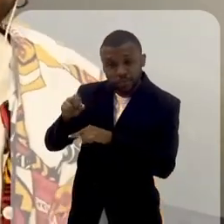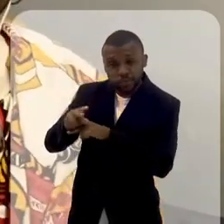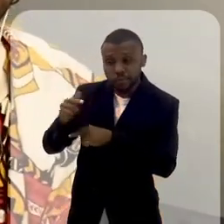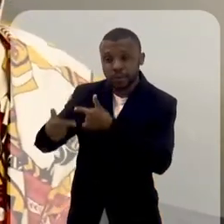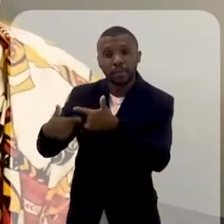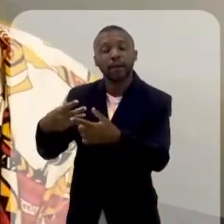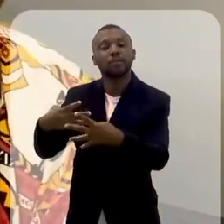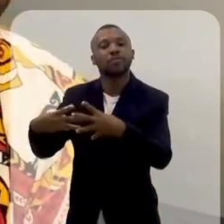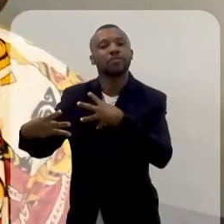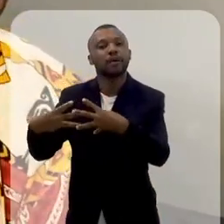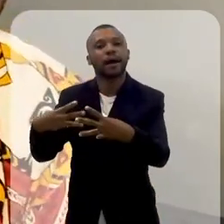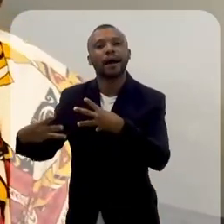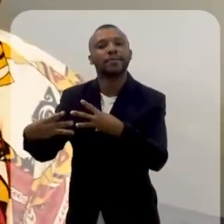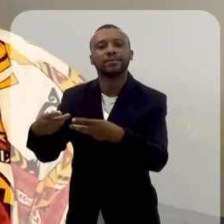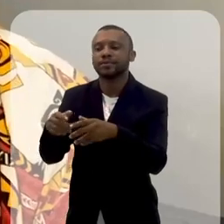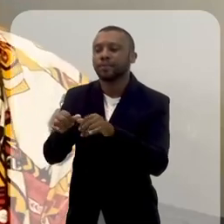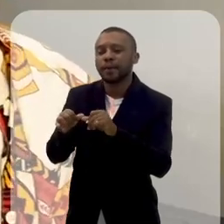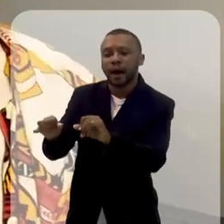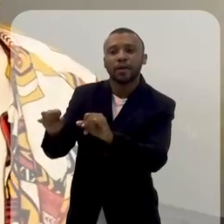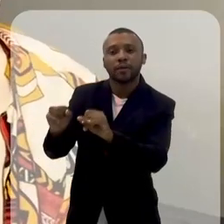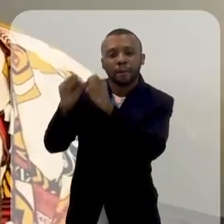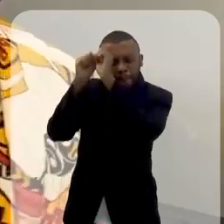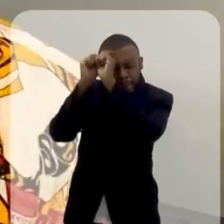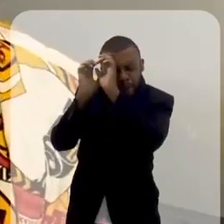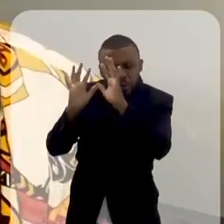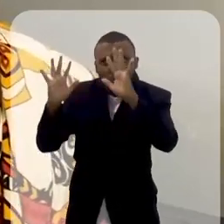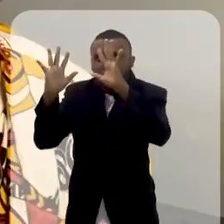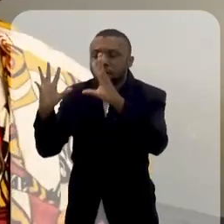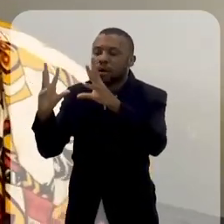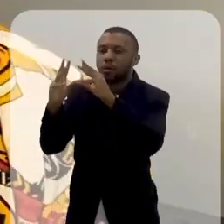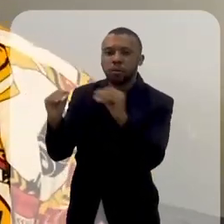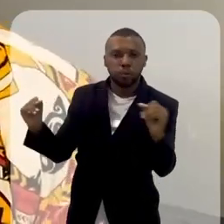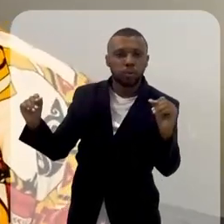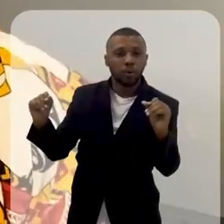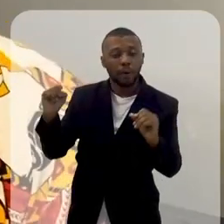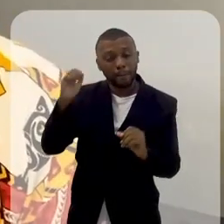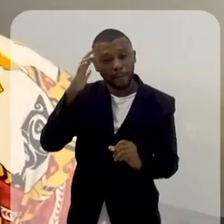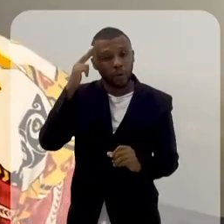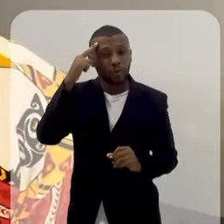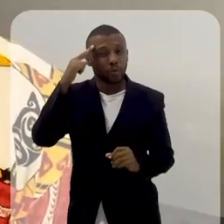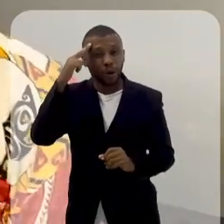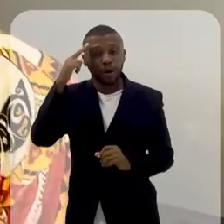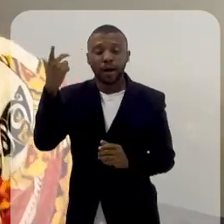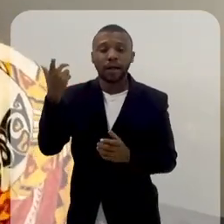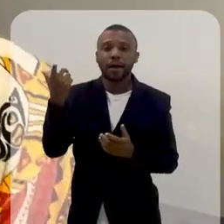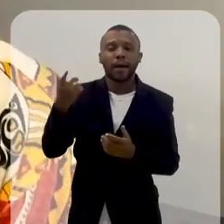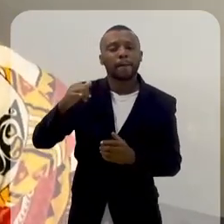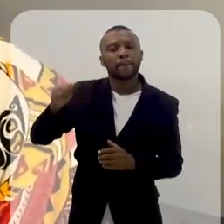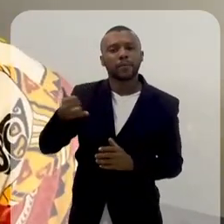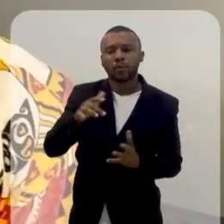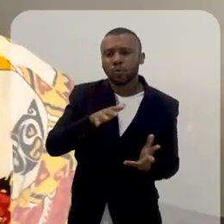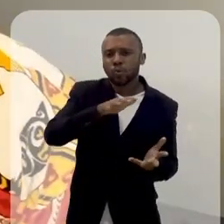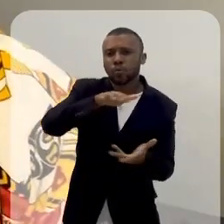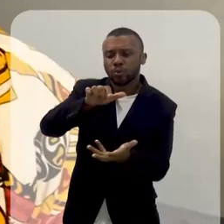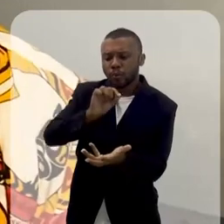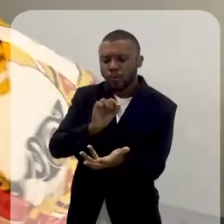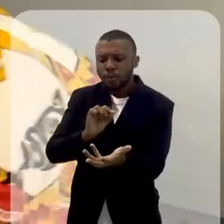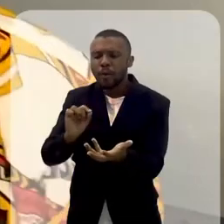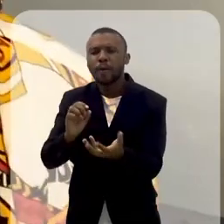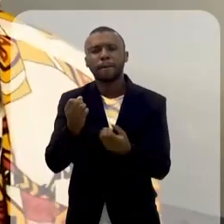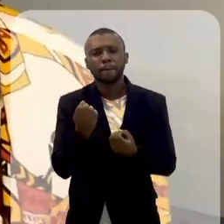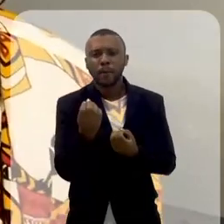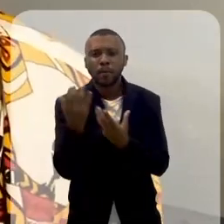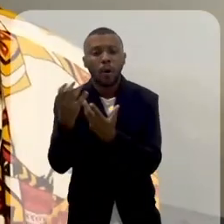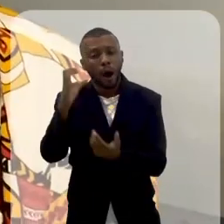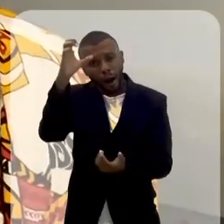eu ficar num emprego de caixa de mercado, todos os meus sonhos vão sumir. Porque o meu sonho era viajar pelo mundo, né? Desde os 16 anos de idade, meu sonho era viajar pelo